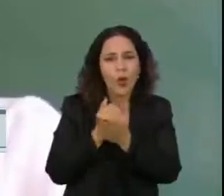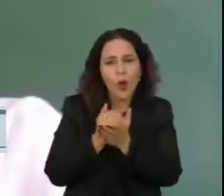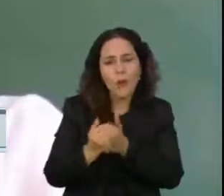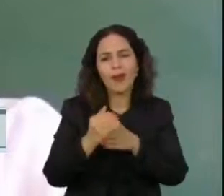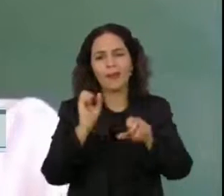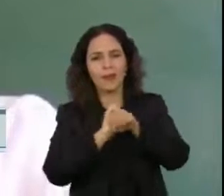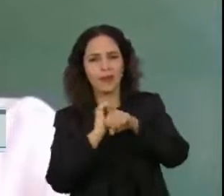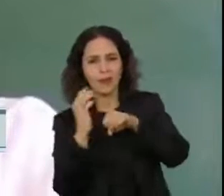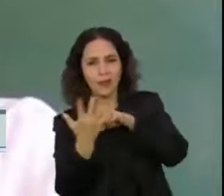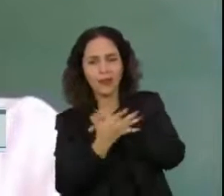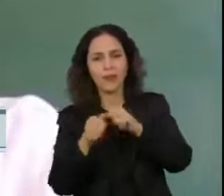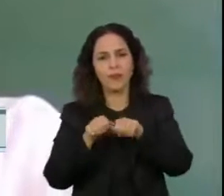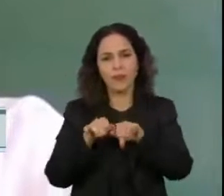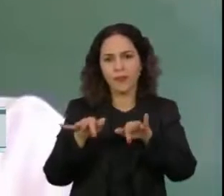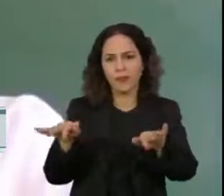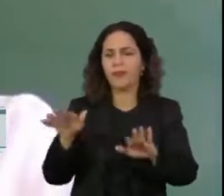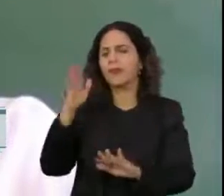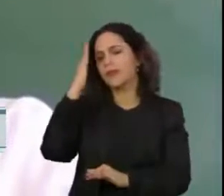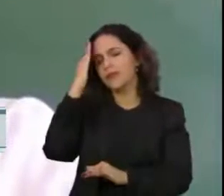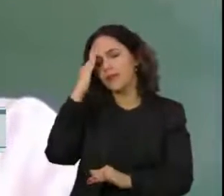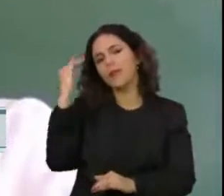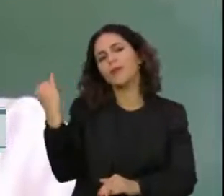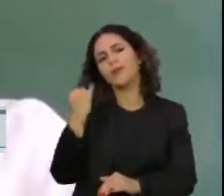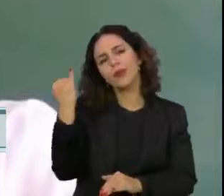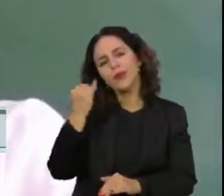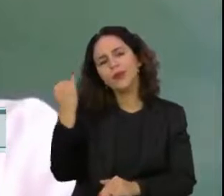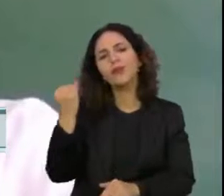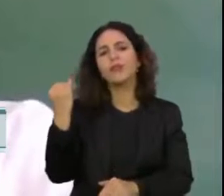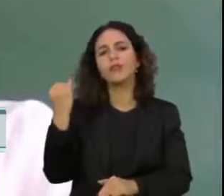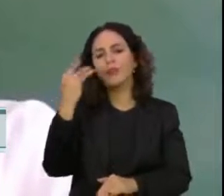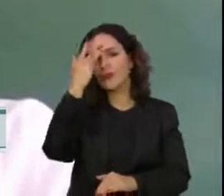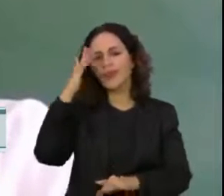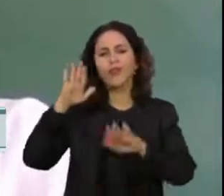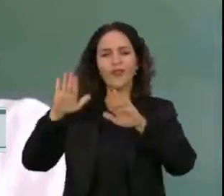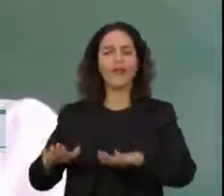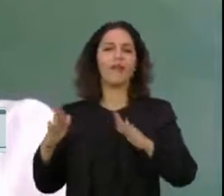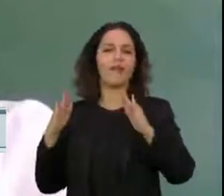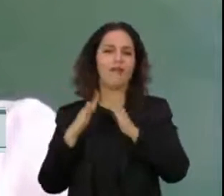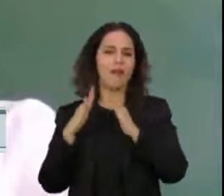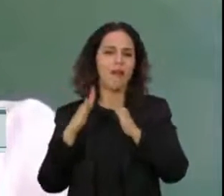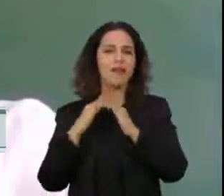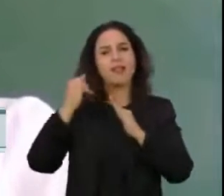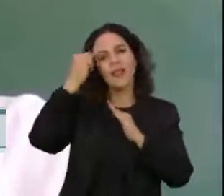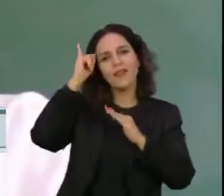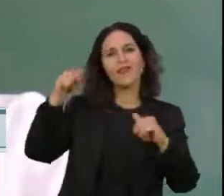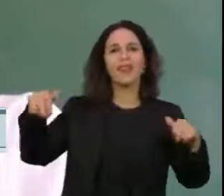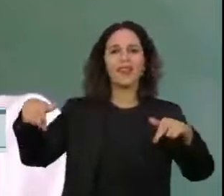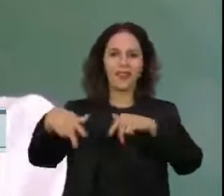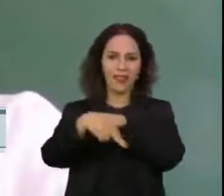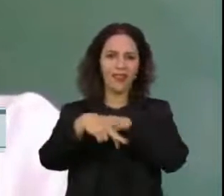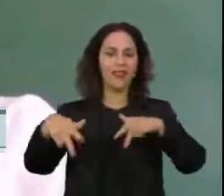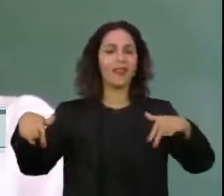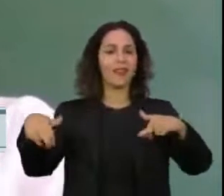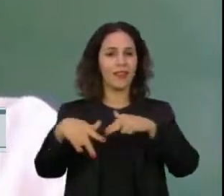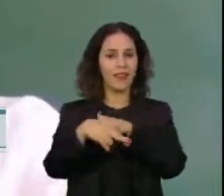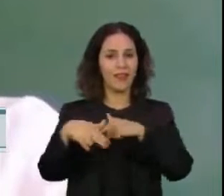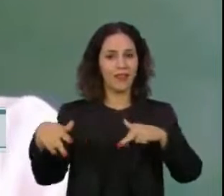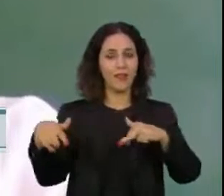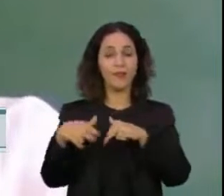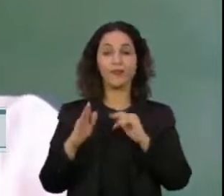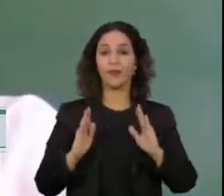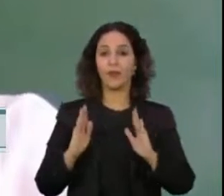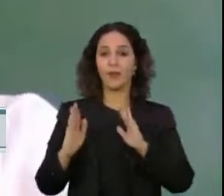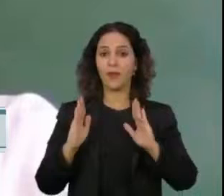pandemia, a gente soube da importância das pessoas não se locomoverem, não saírem de casa por um certo